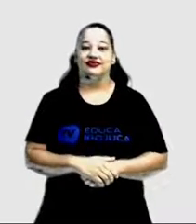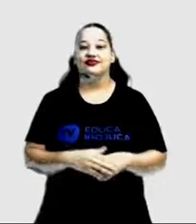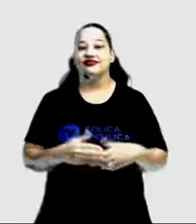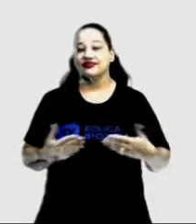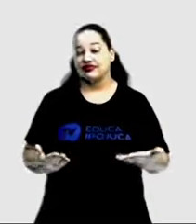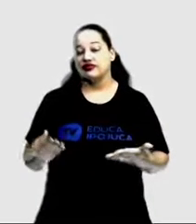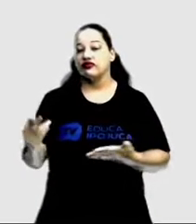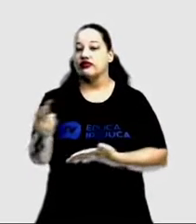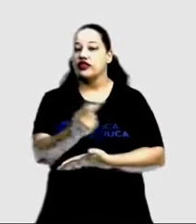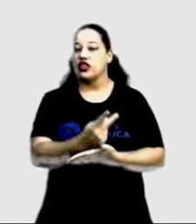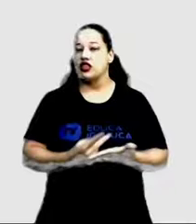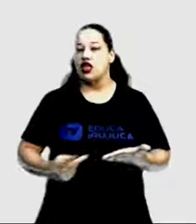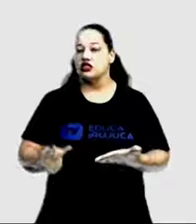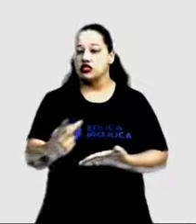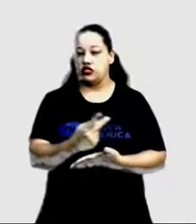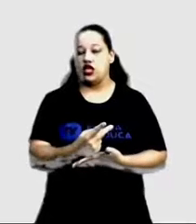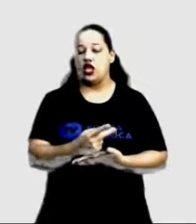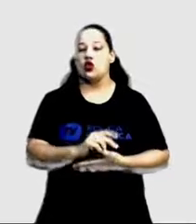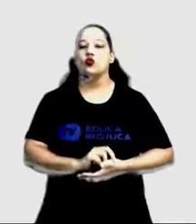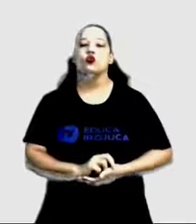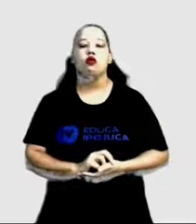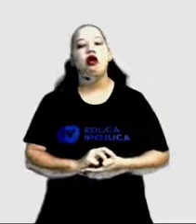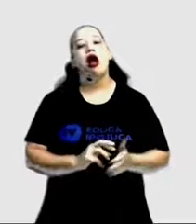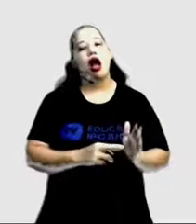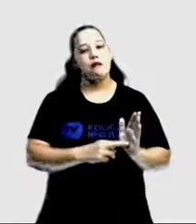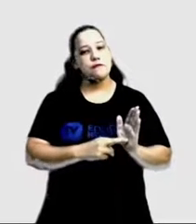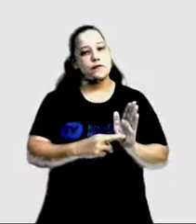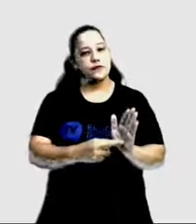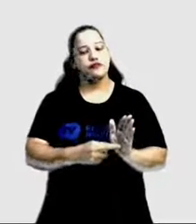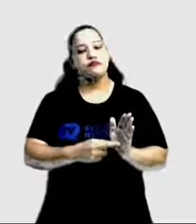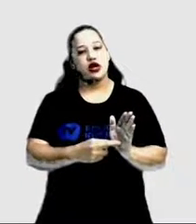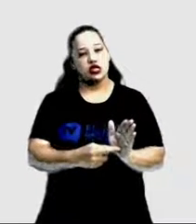O desenho é a representação